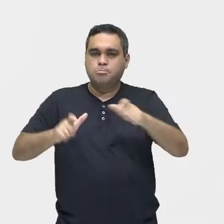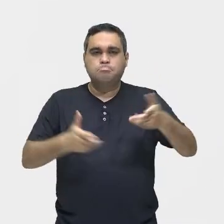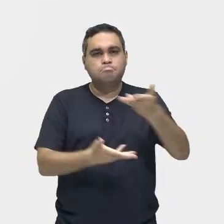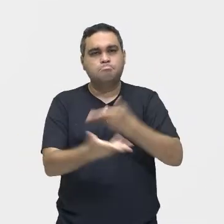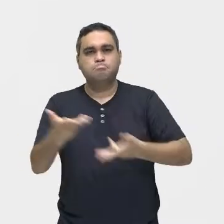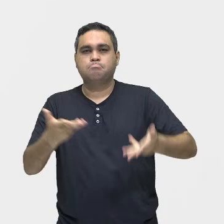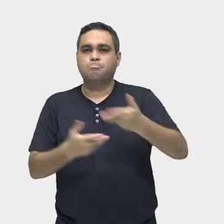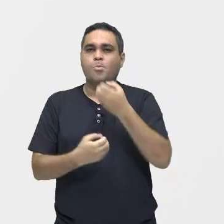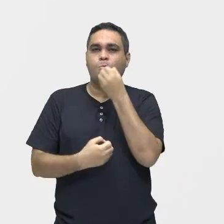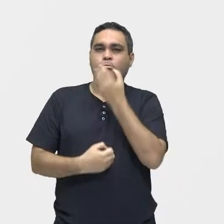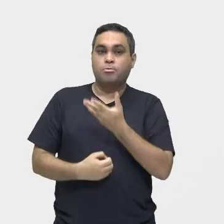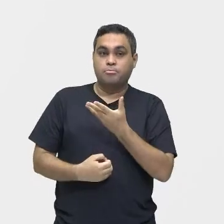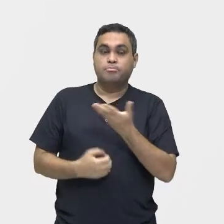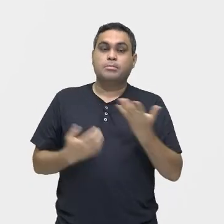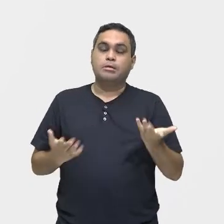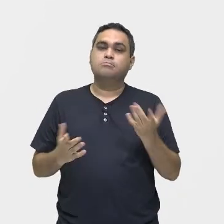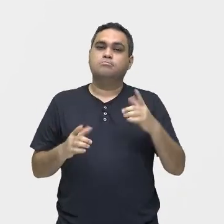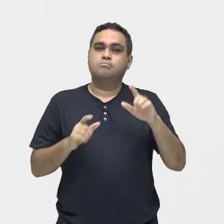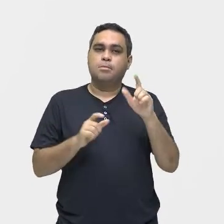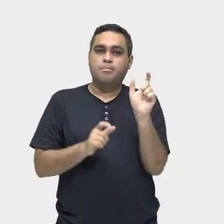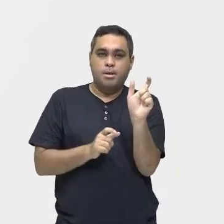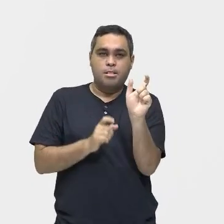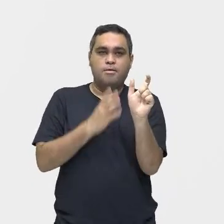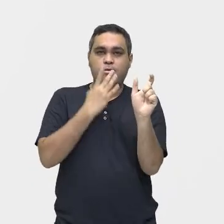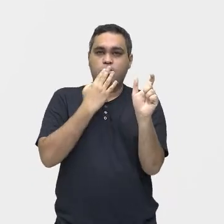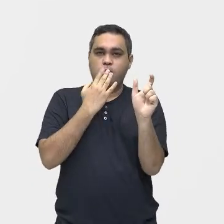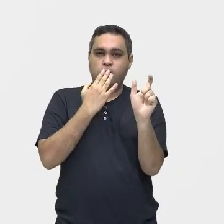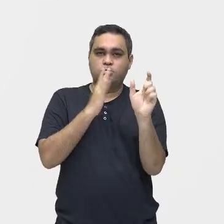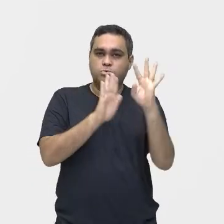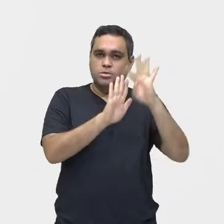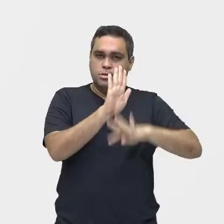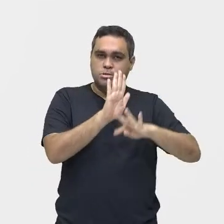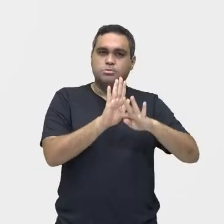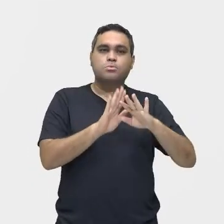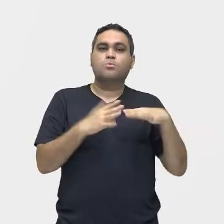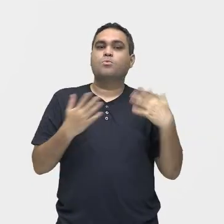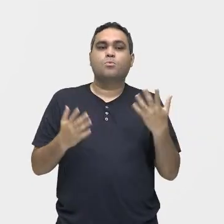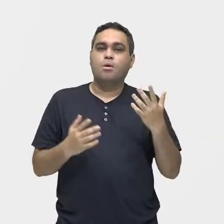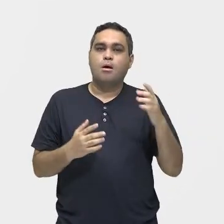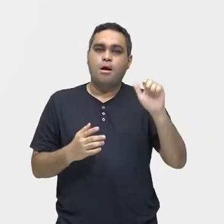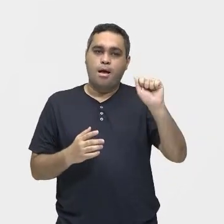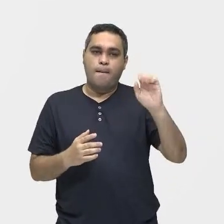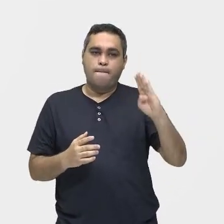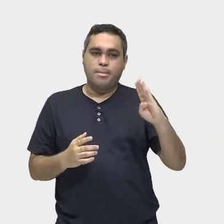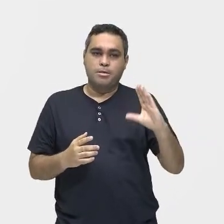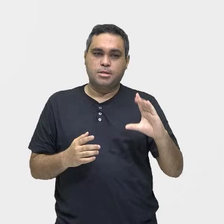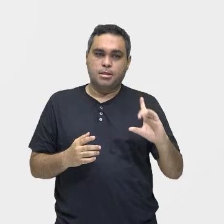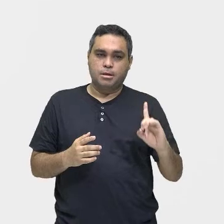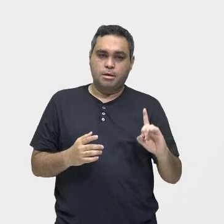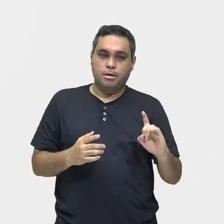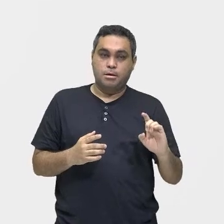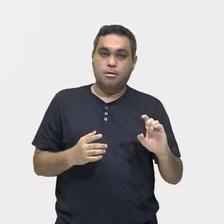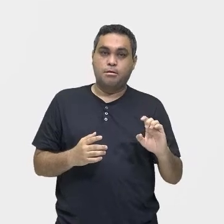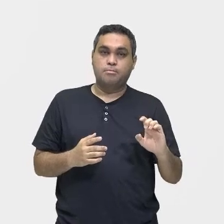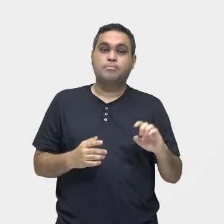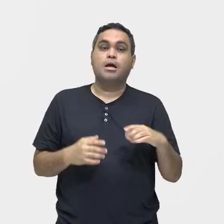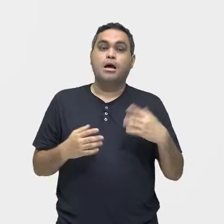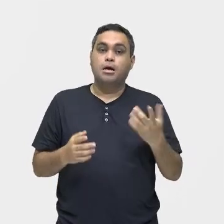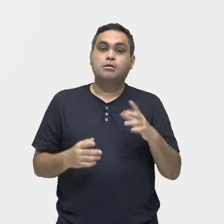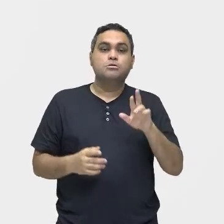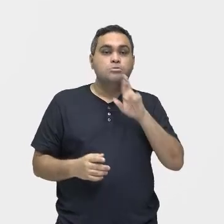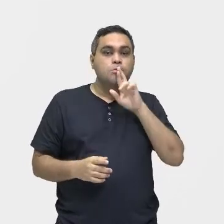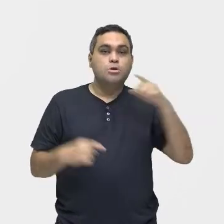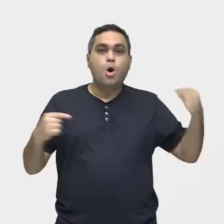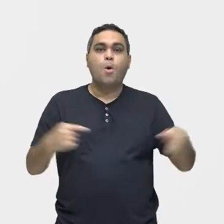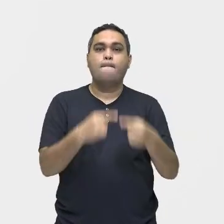palavra destacada no texto é... Então, vocês vão analisar a letra A, B, C e D. E, na sequência, a